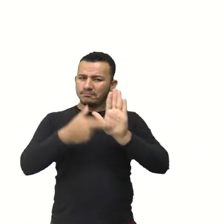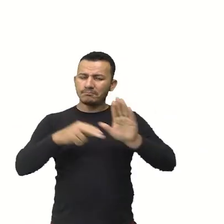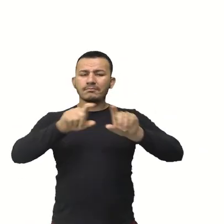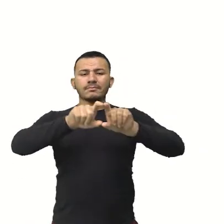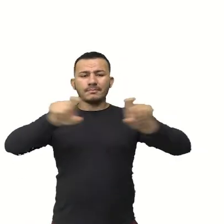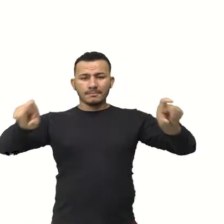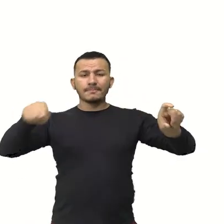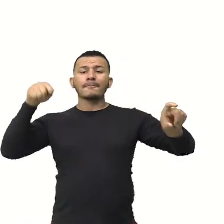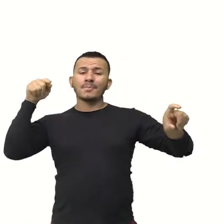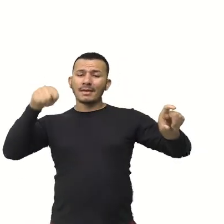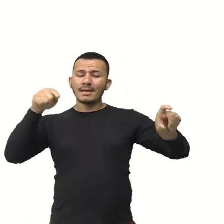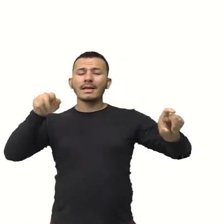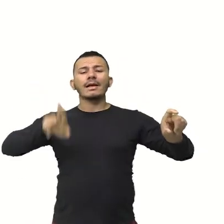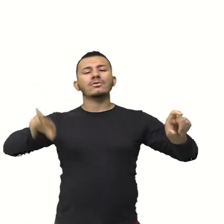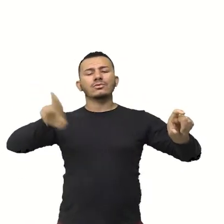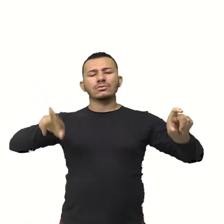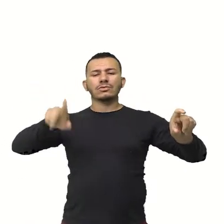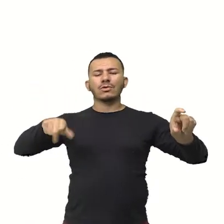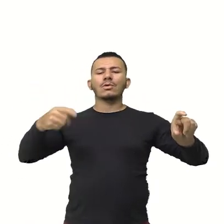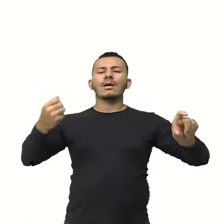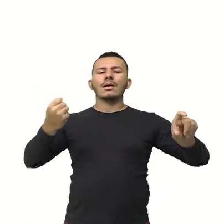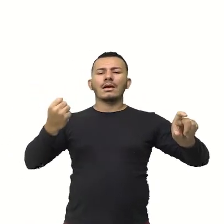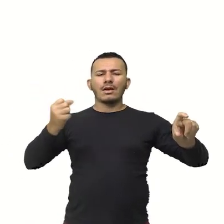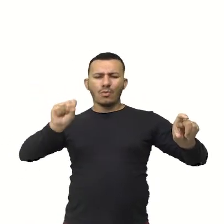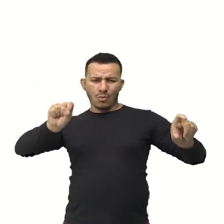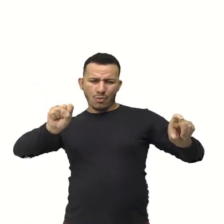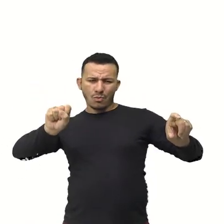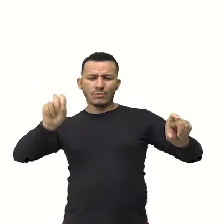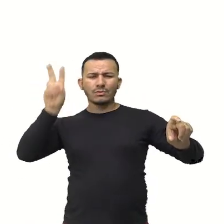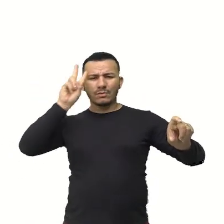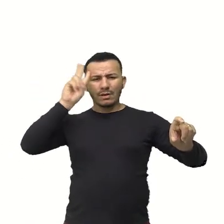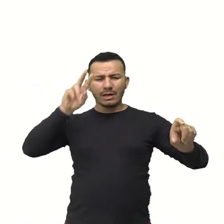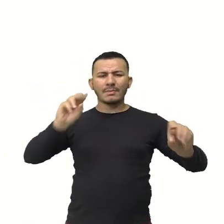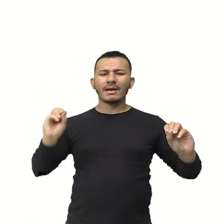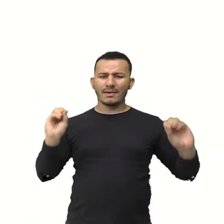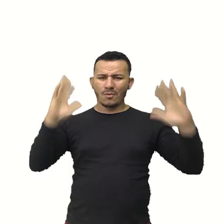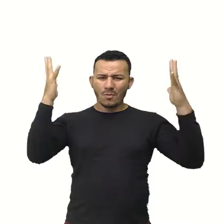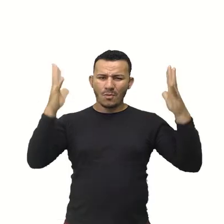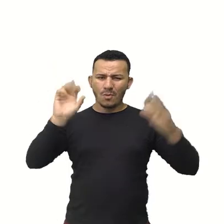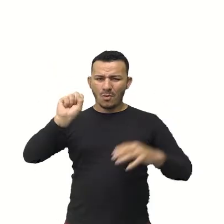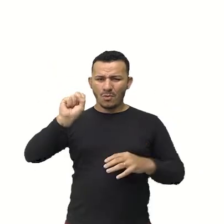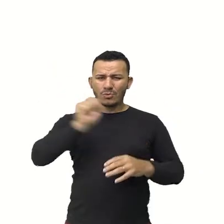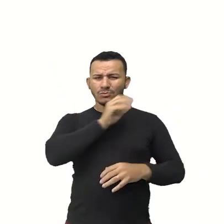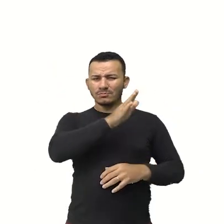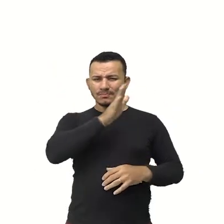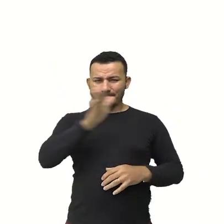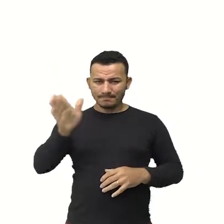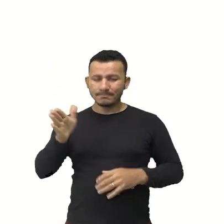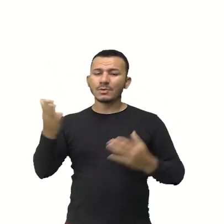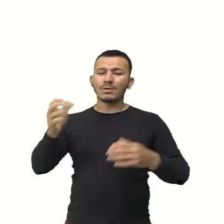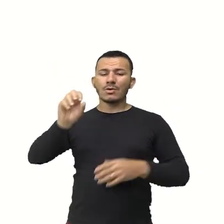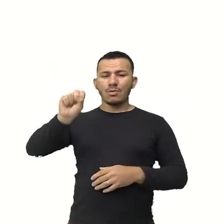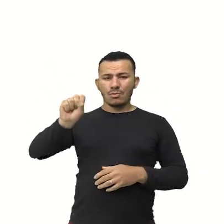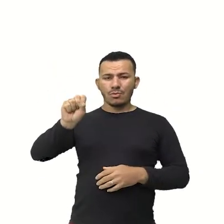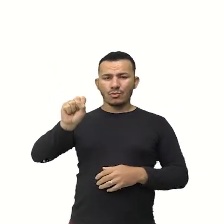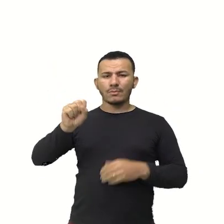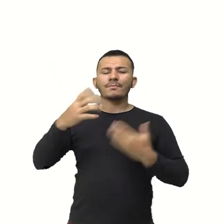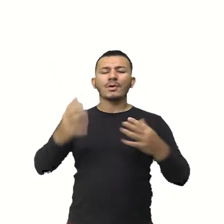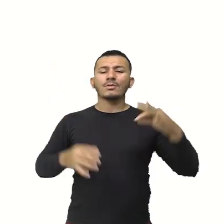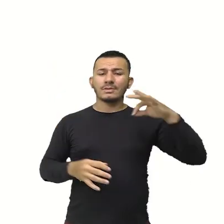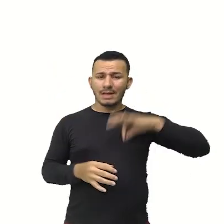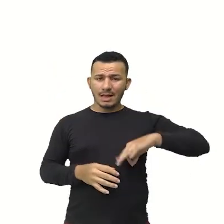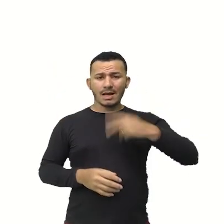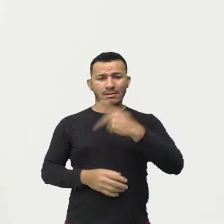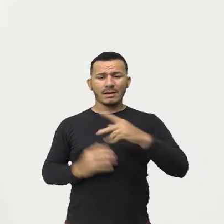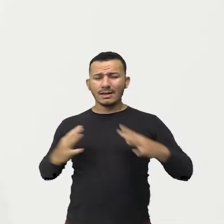E na fórmula a gente aplicou o valor 8, porque o evento era 8 em 8 eventos, e descobrimos então 1.000, que o salário dele então